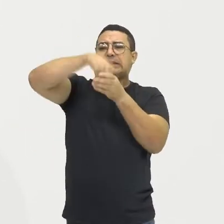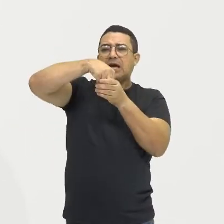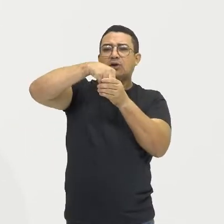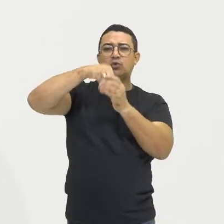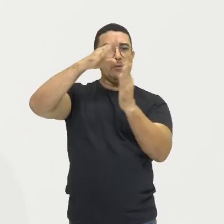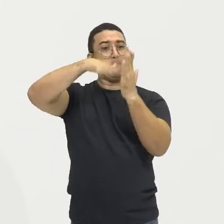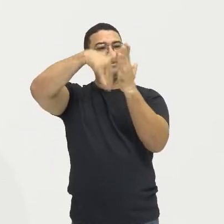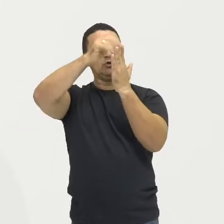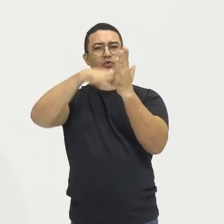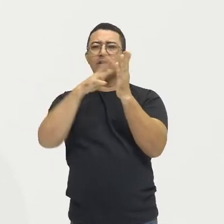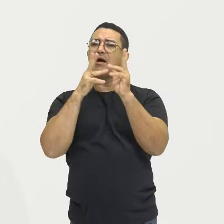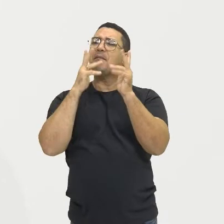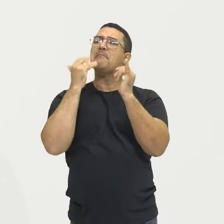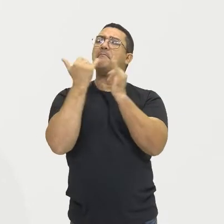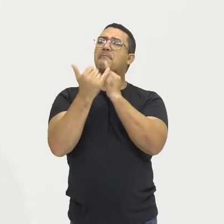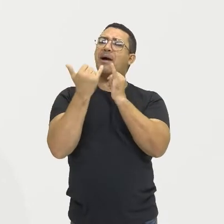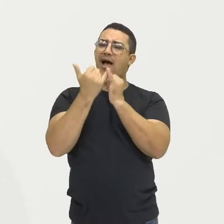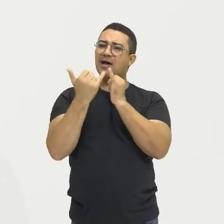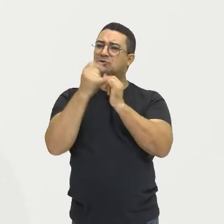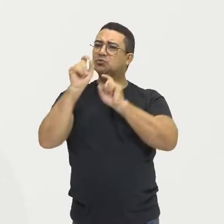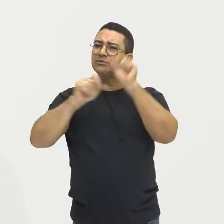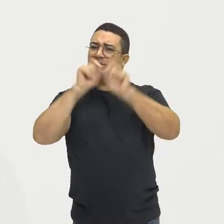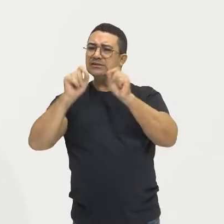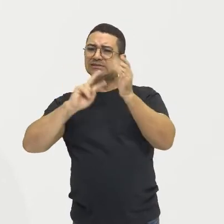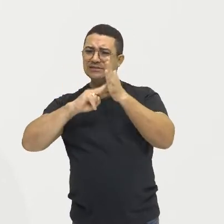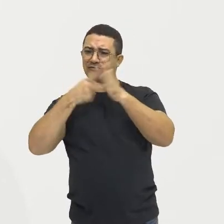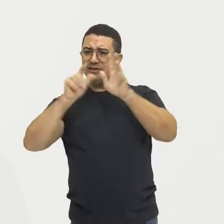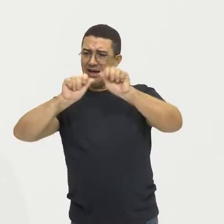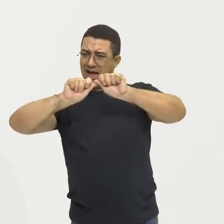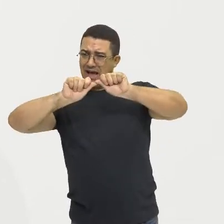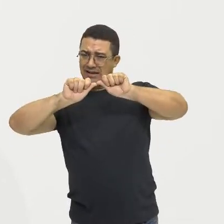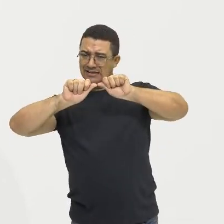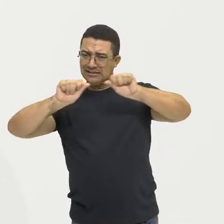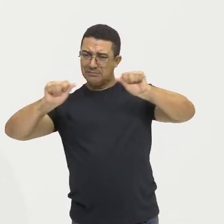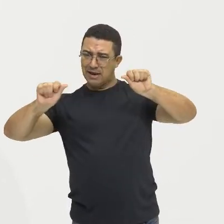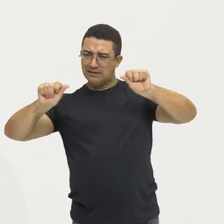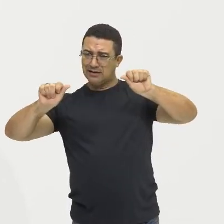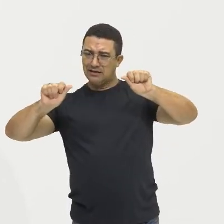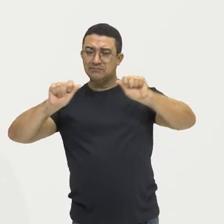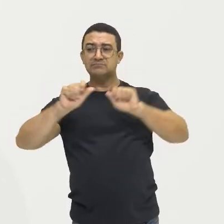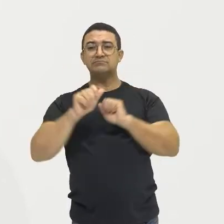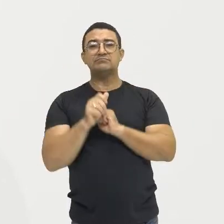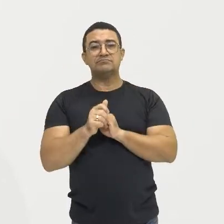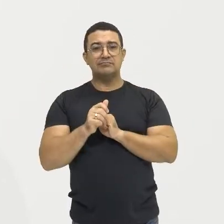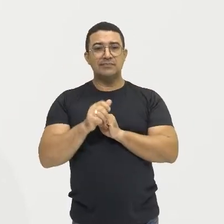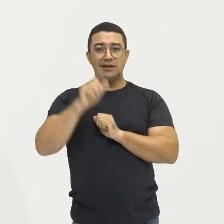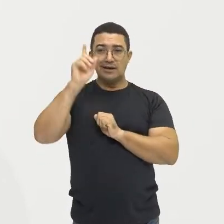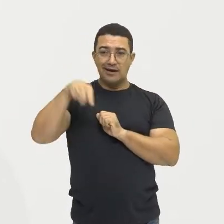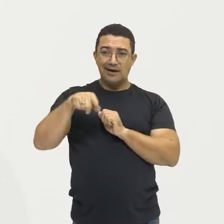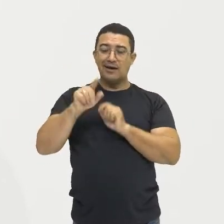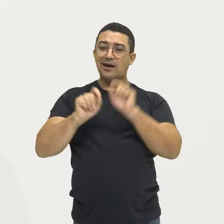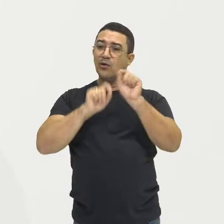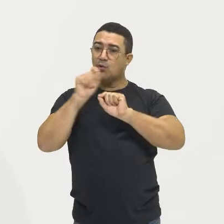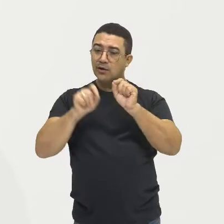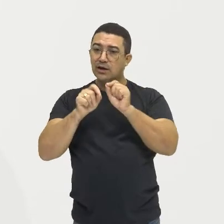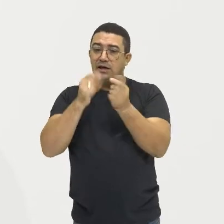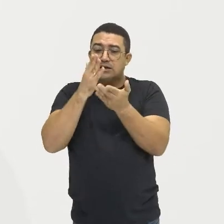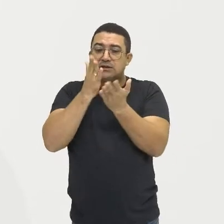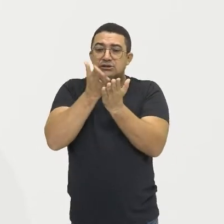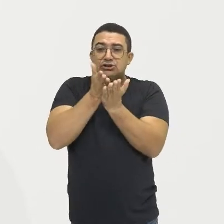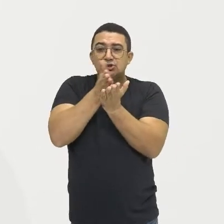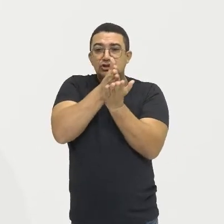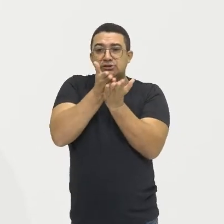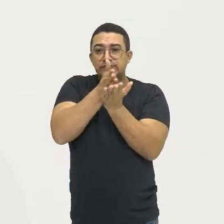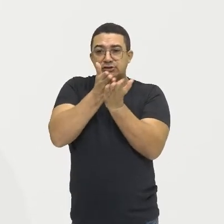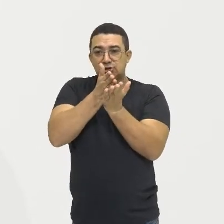a sensação assimétrica. O que é assimétrica? Assimétrica é algo que não está dividido proporcionalmente